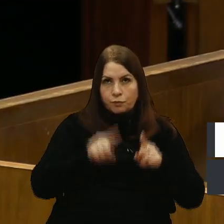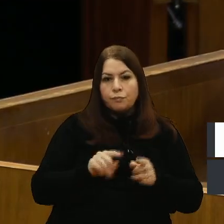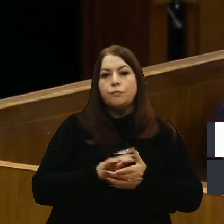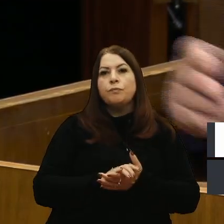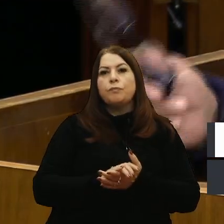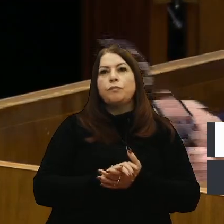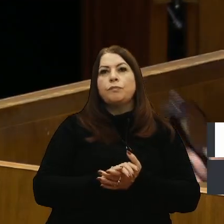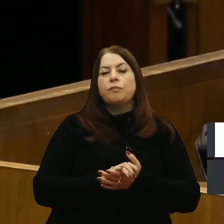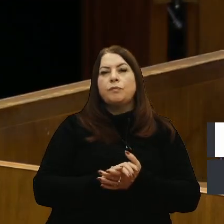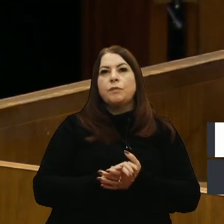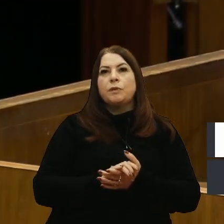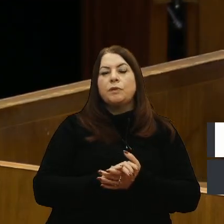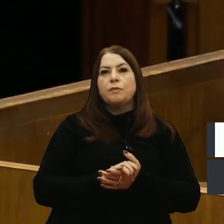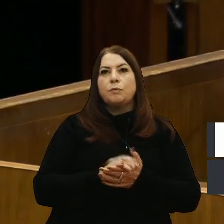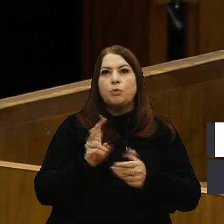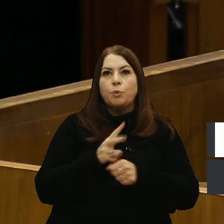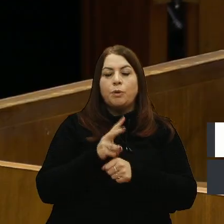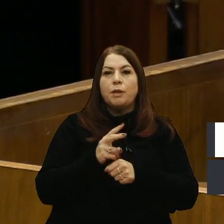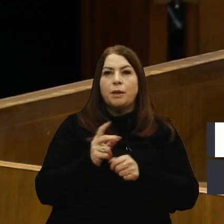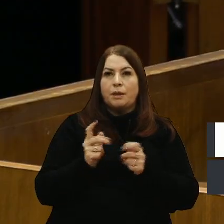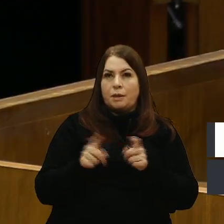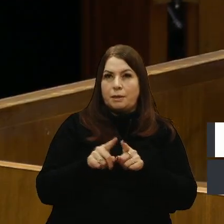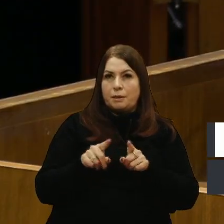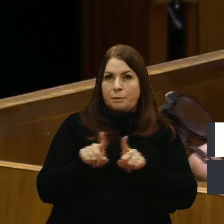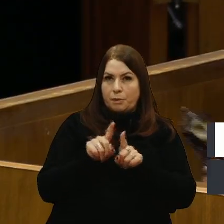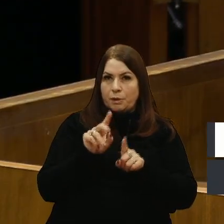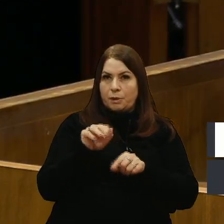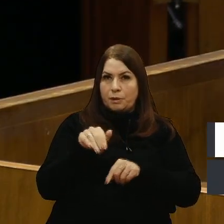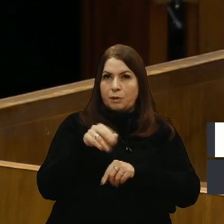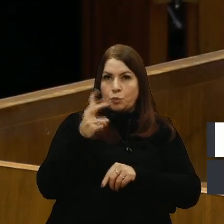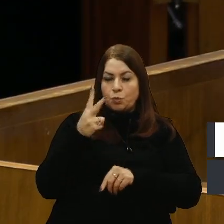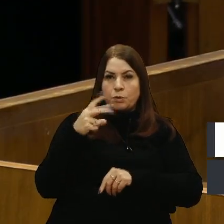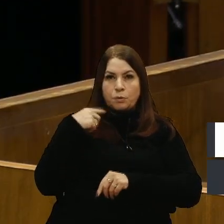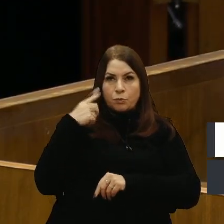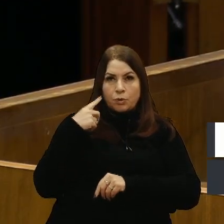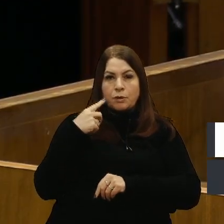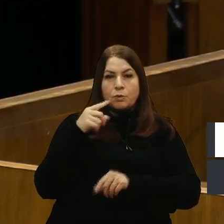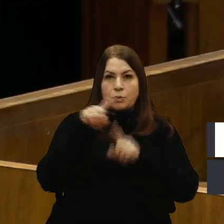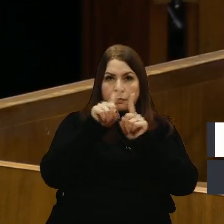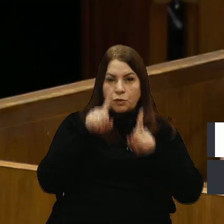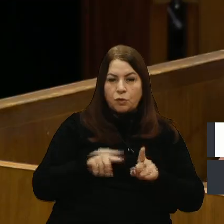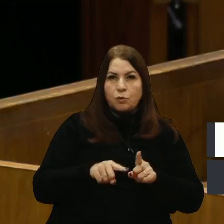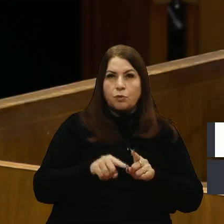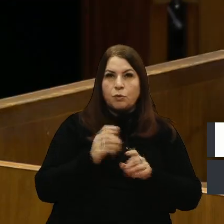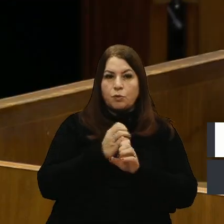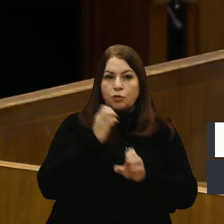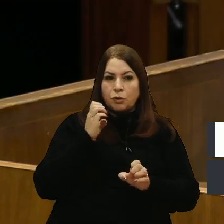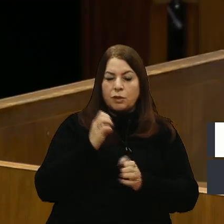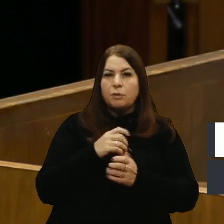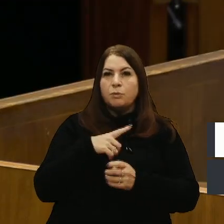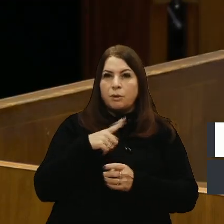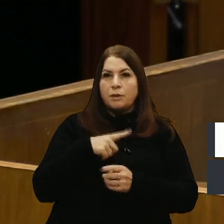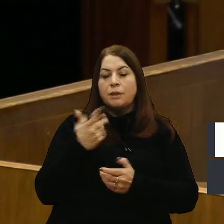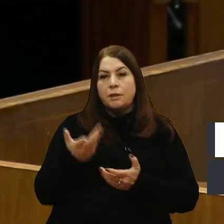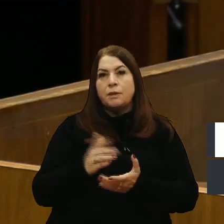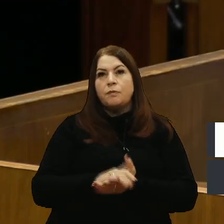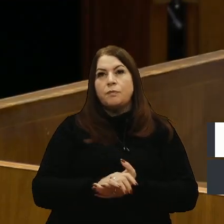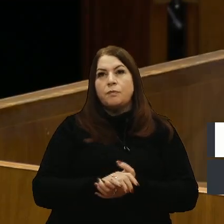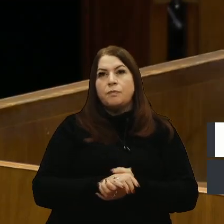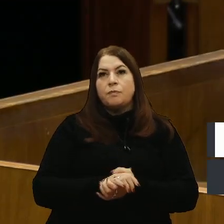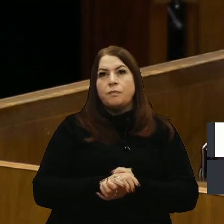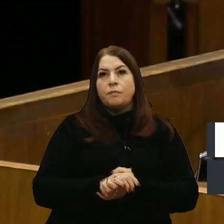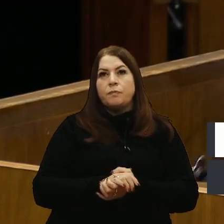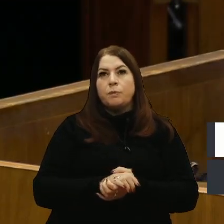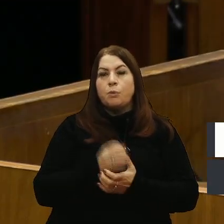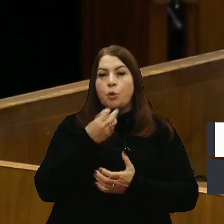de quem foi atrás da captação, das 2 deputadas, dos servidores, dos engenheiros, porque teremos, então,